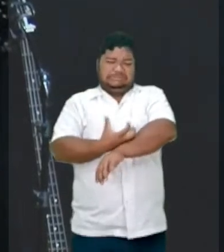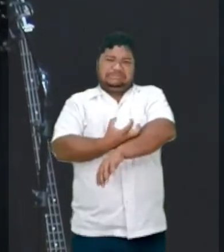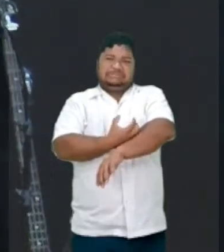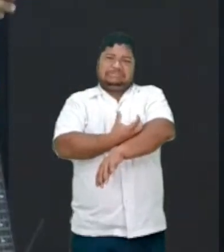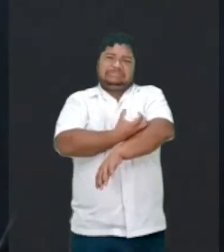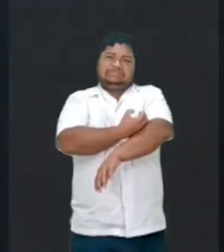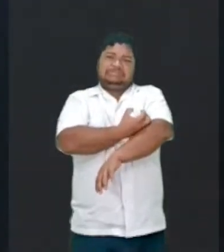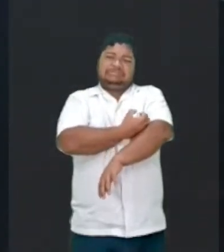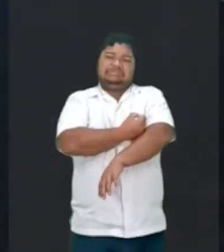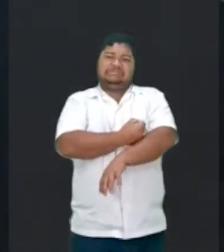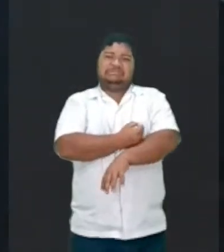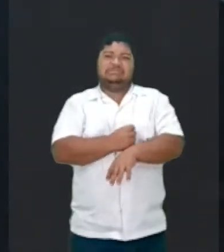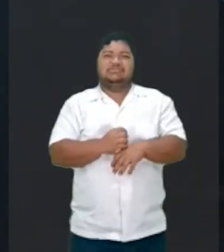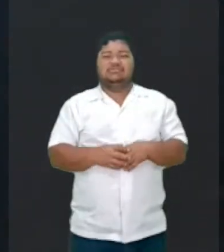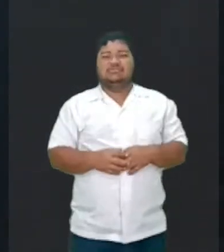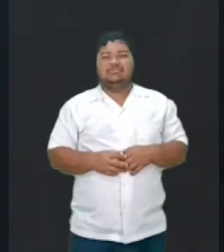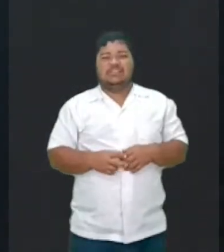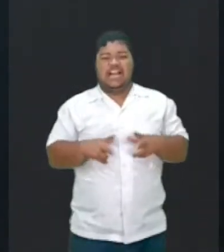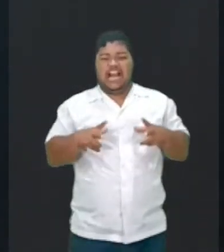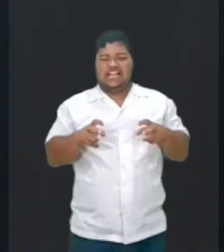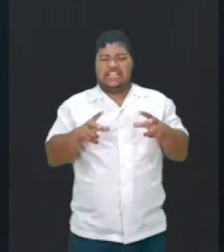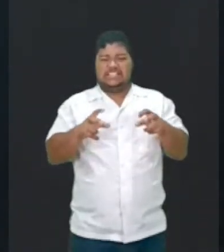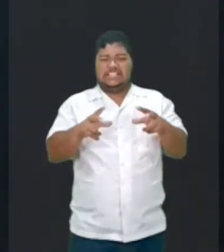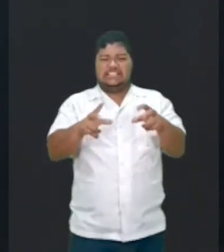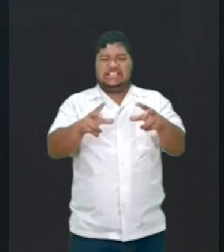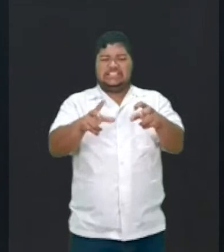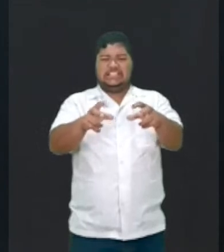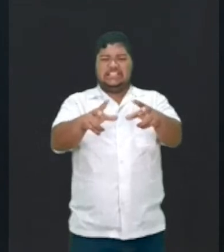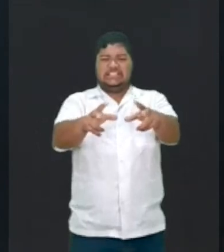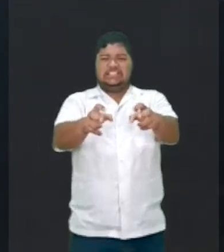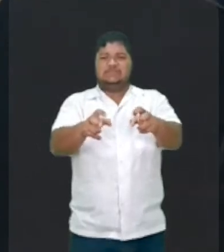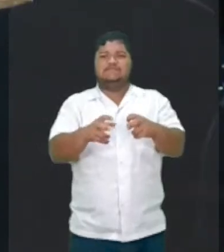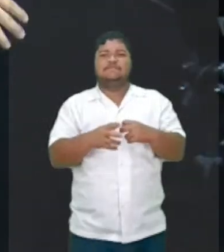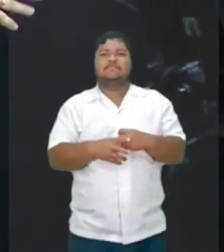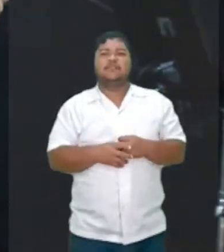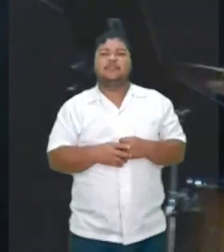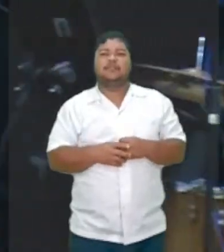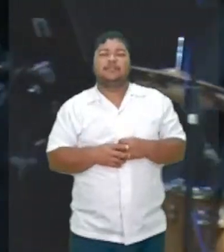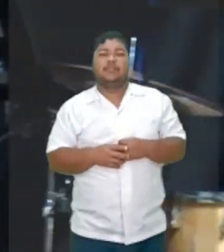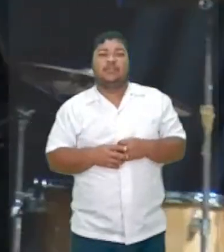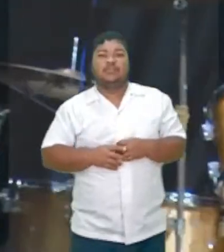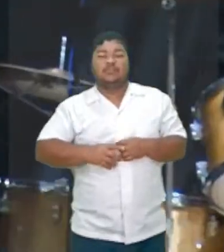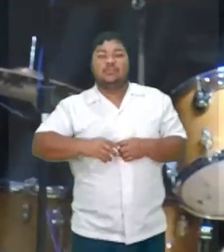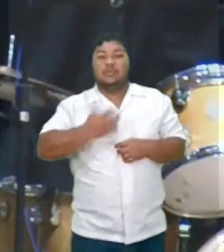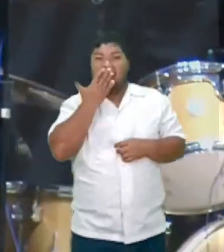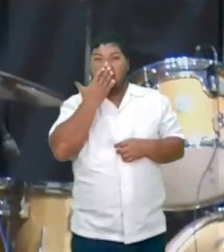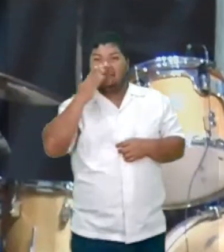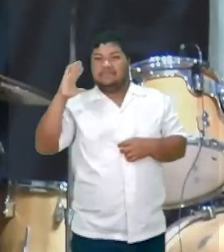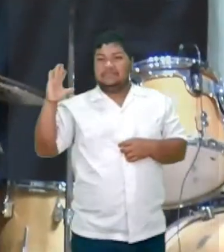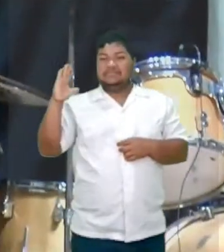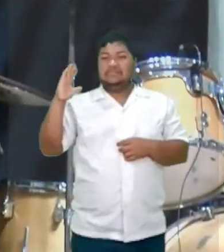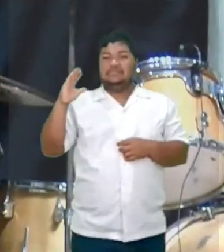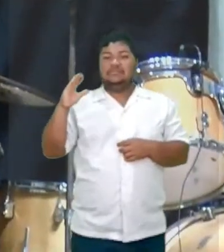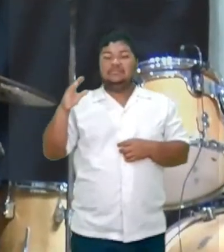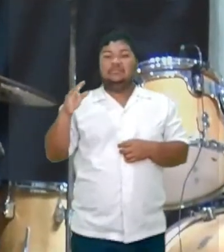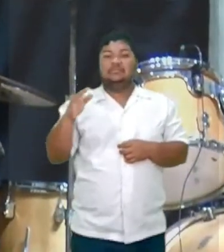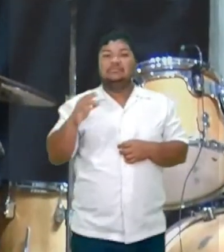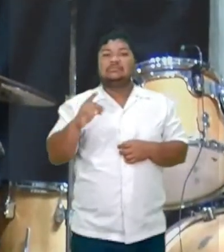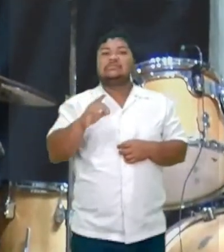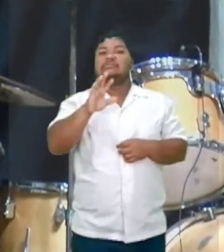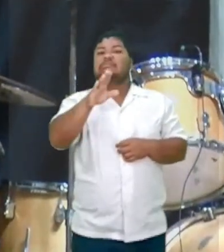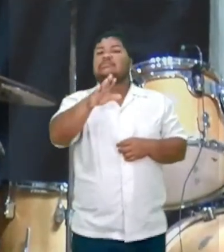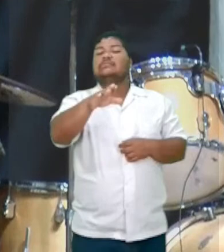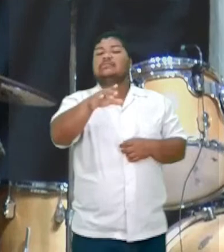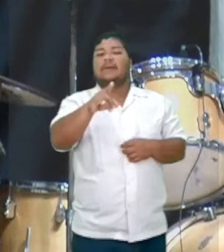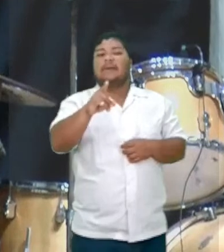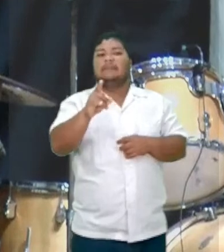talvez tenha sido um câncer. E o profeta Isaías chega até ele e diz: olha, rei Ezequias, prepara a